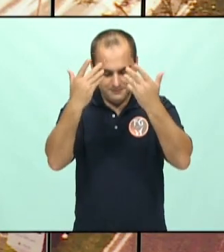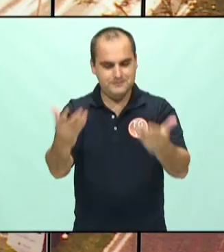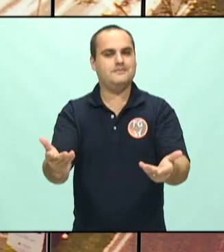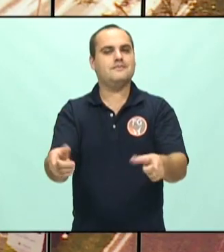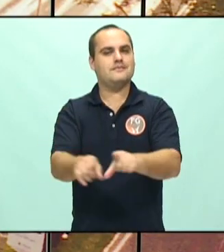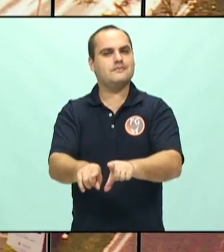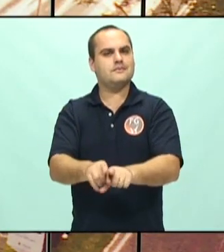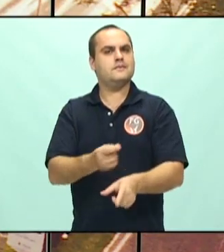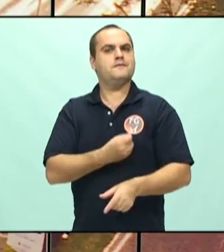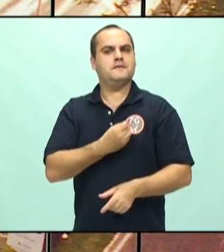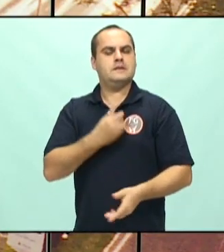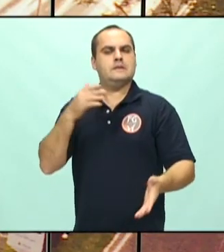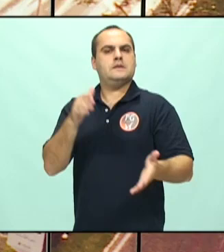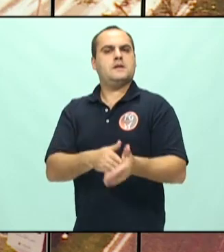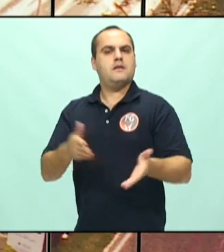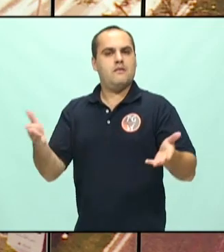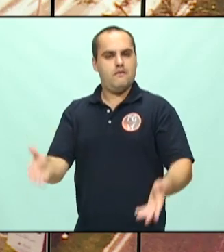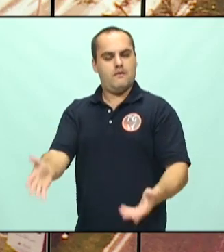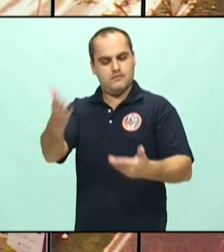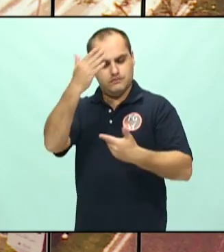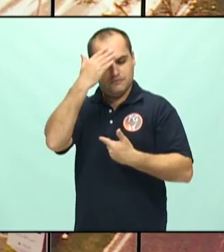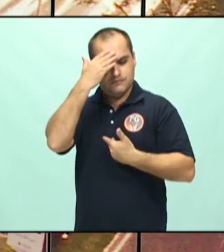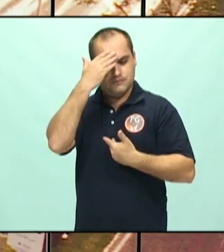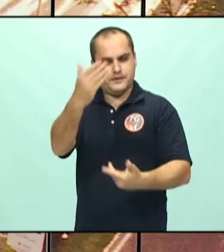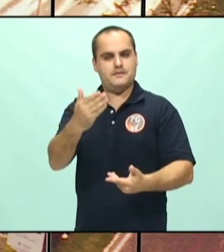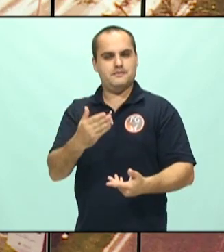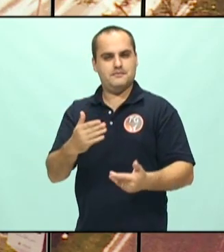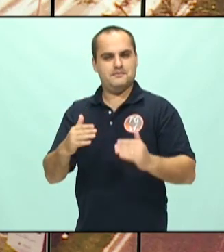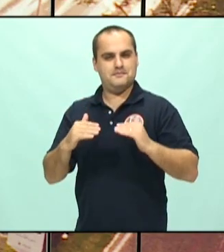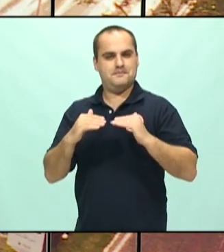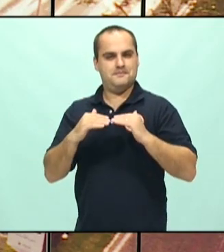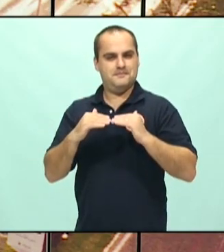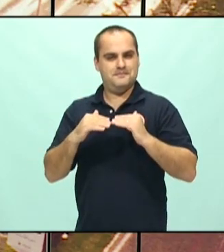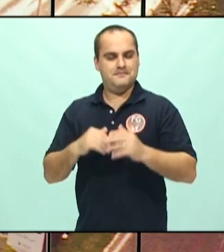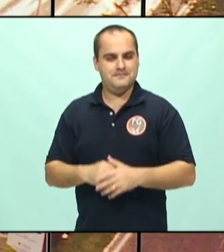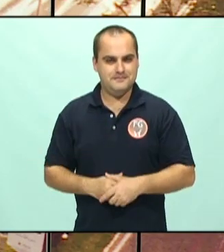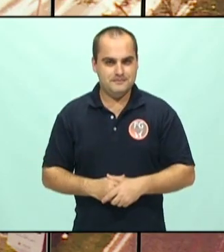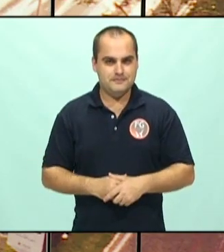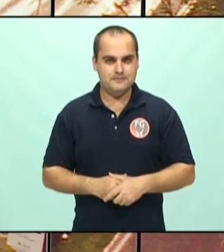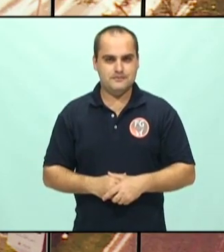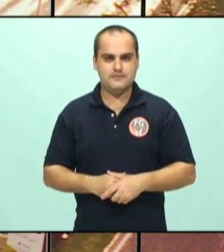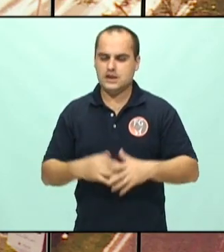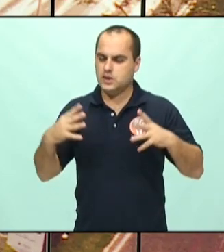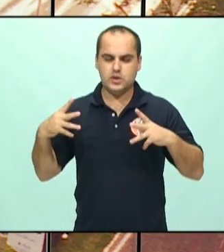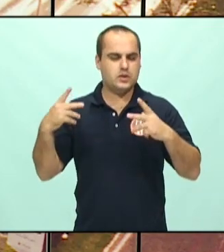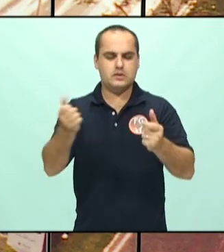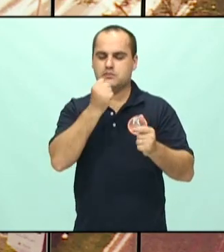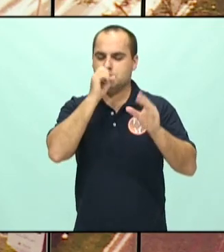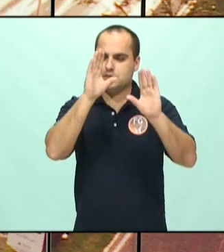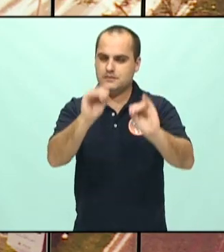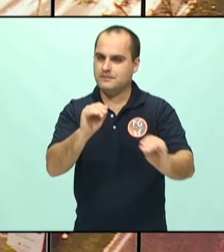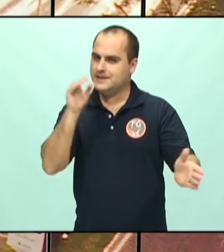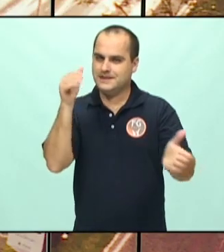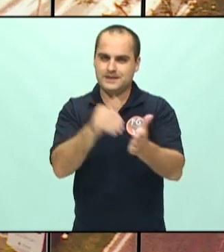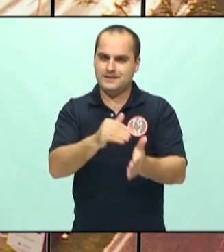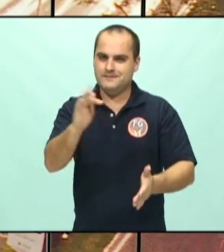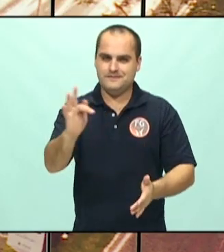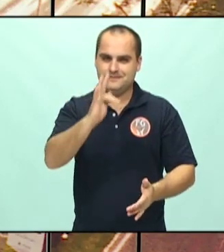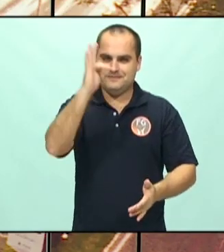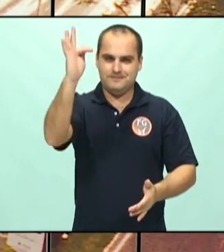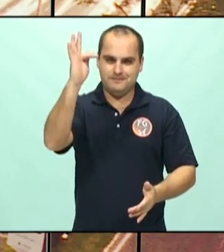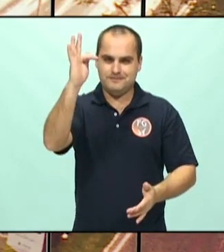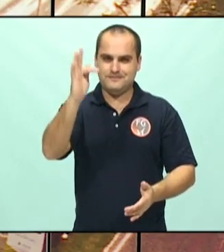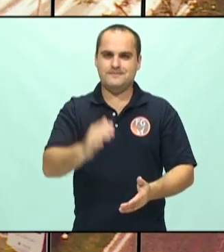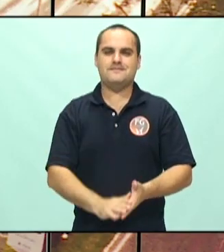até o presente momento muito obrigado pela companhia meus amigos passamos todos uma grande noite e até o